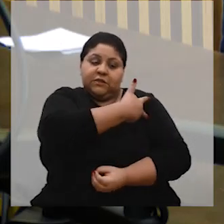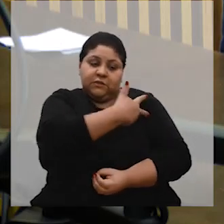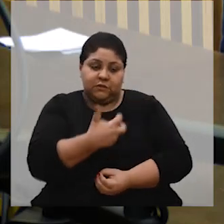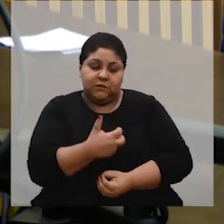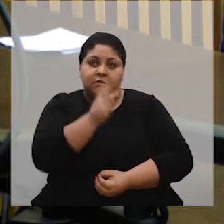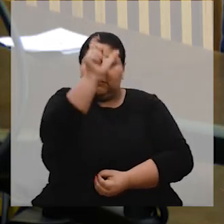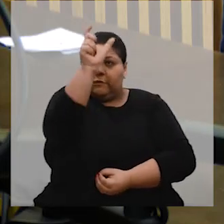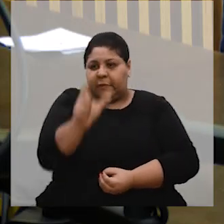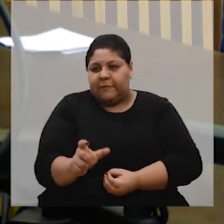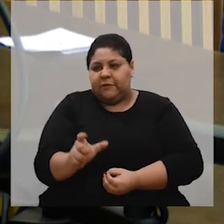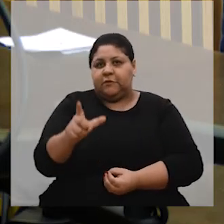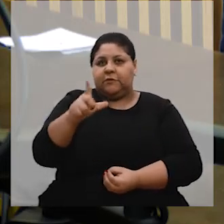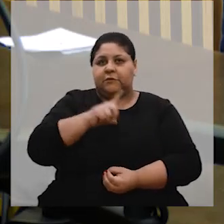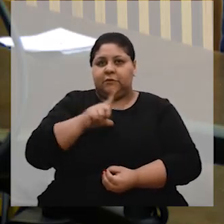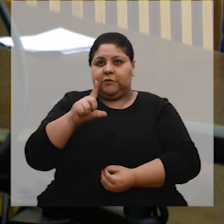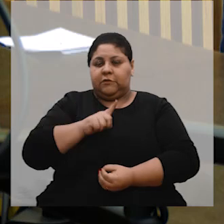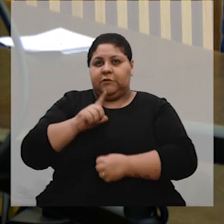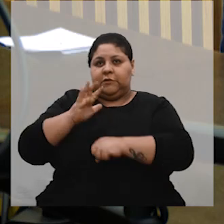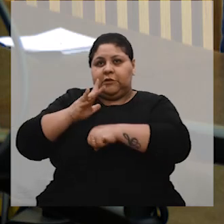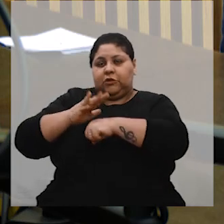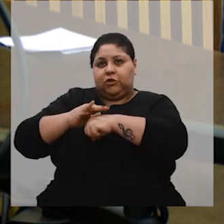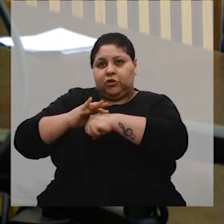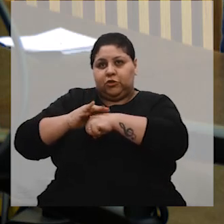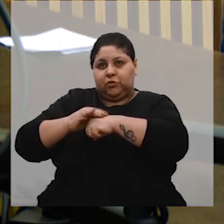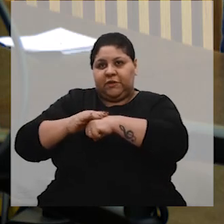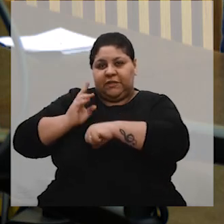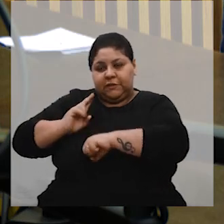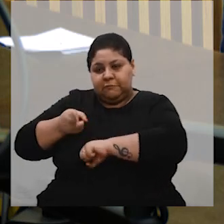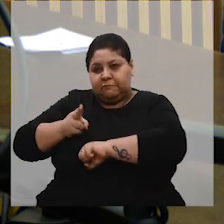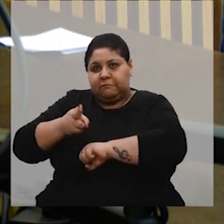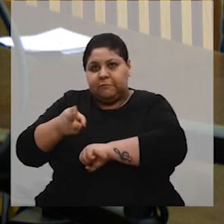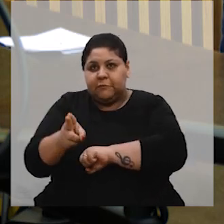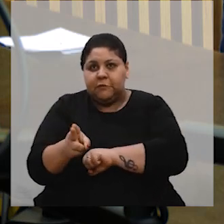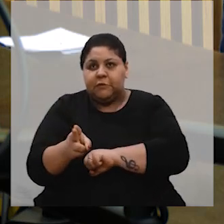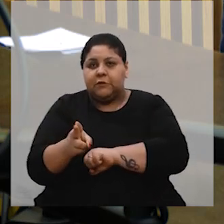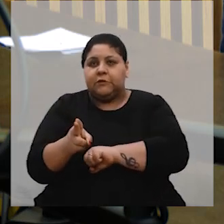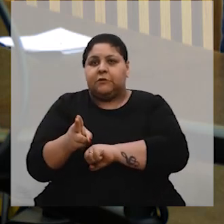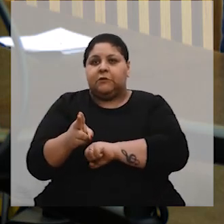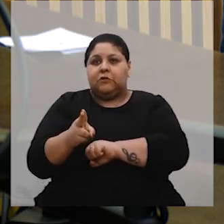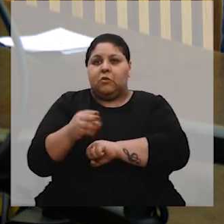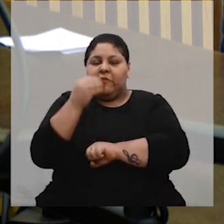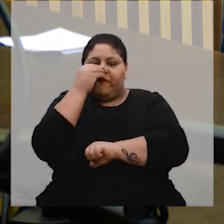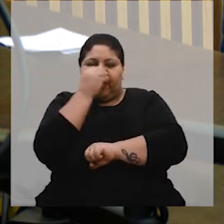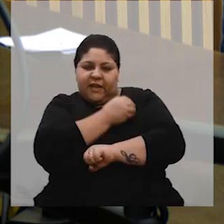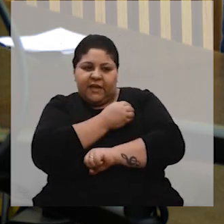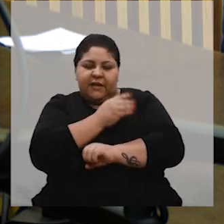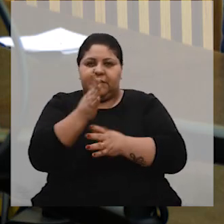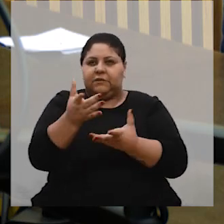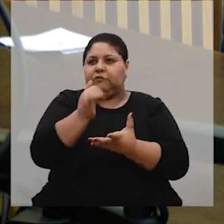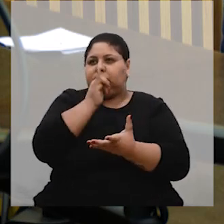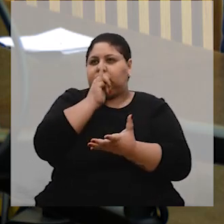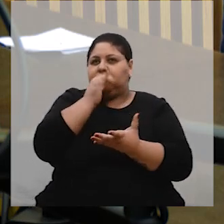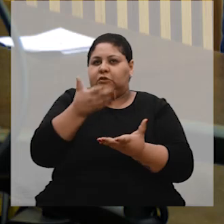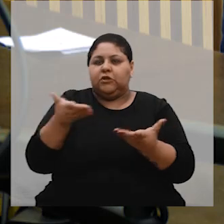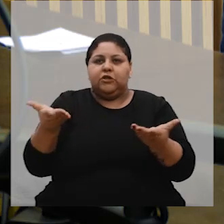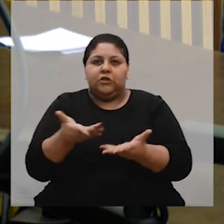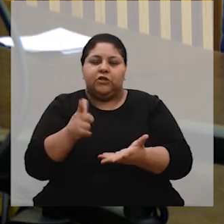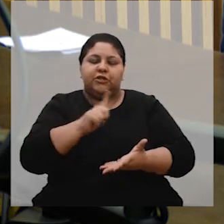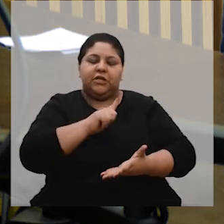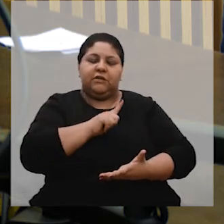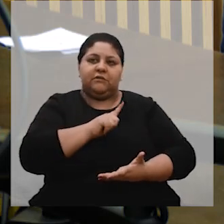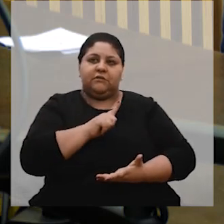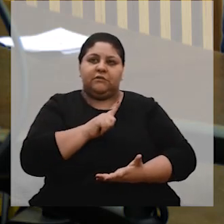vacina para pacientes que têm doenças crônicas, uma imunidade mais baixa. Então, pacientes, por exemplo, que já